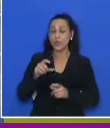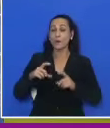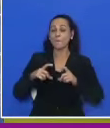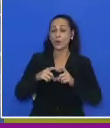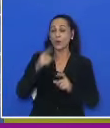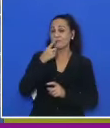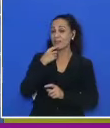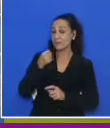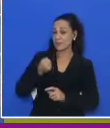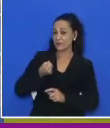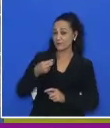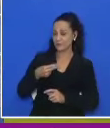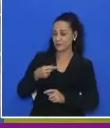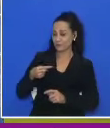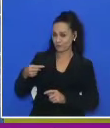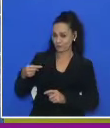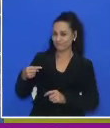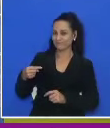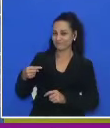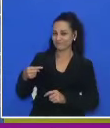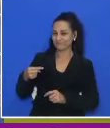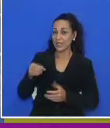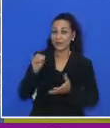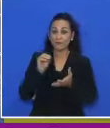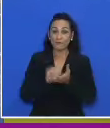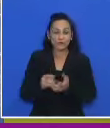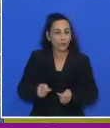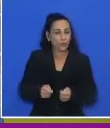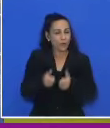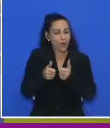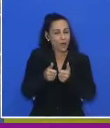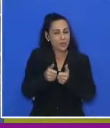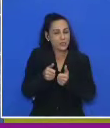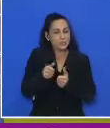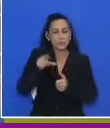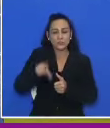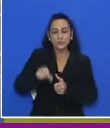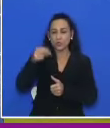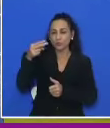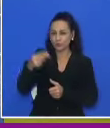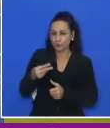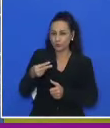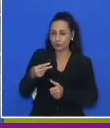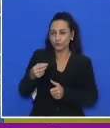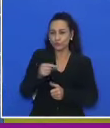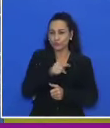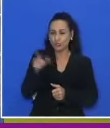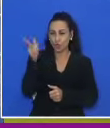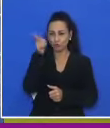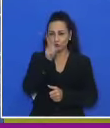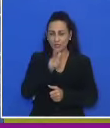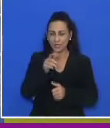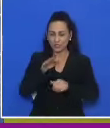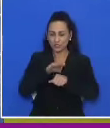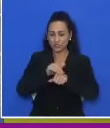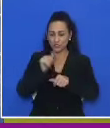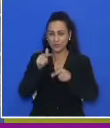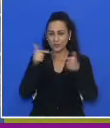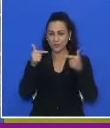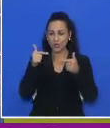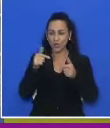21. Vermelha, 21. Falta pouco, apenas 2 números. Você ainda tem chances, pode chamar que a sorte